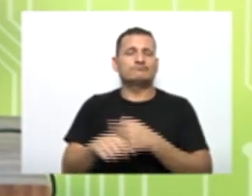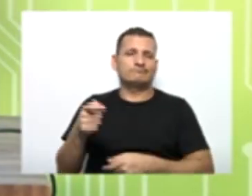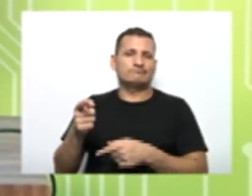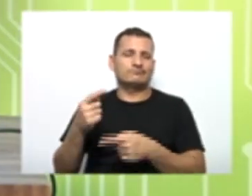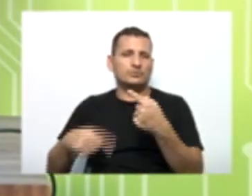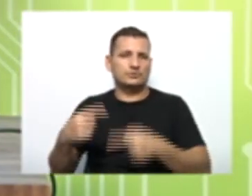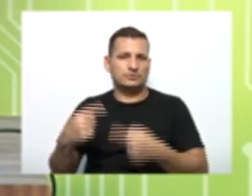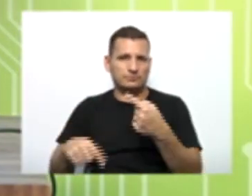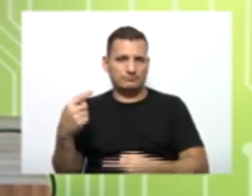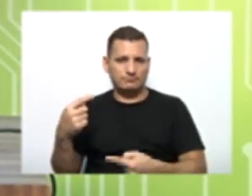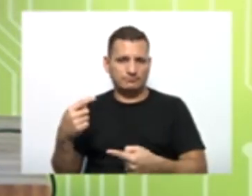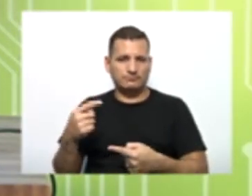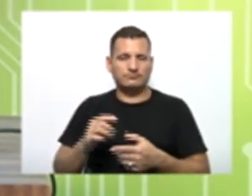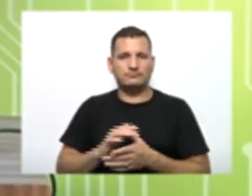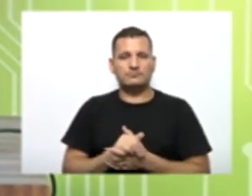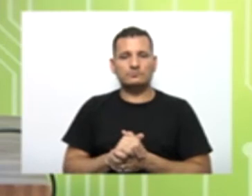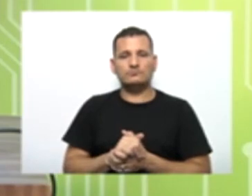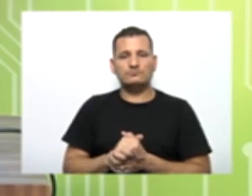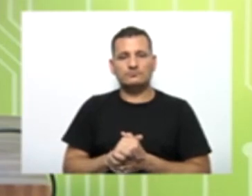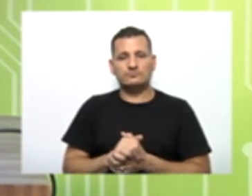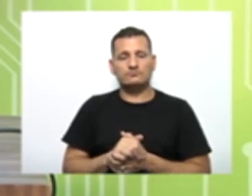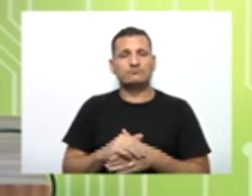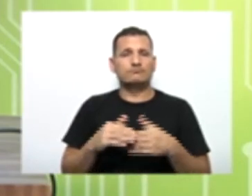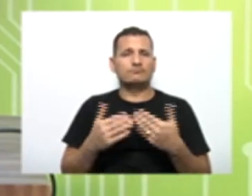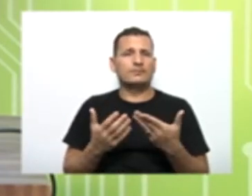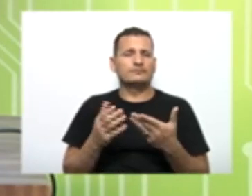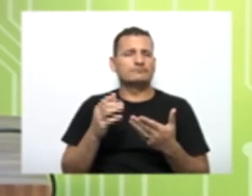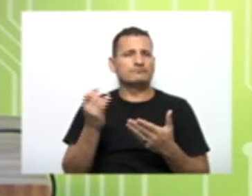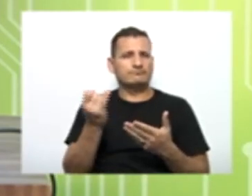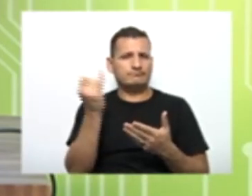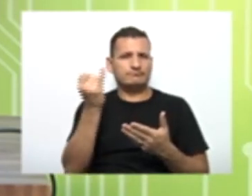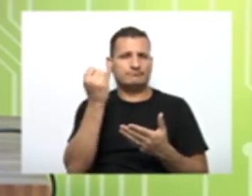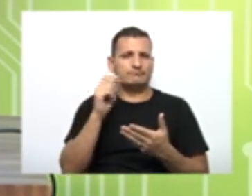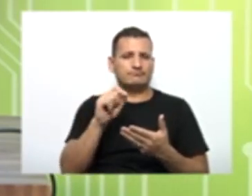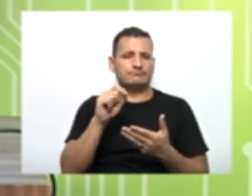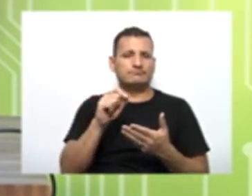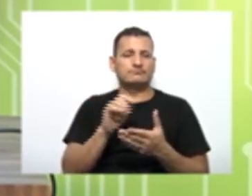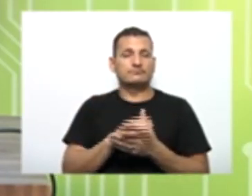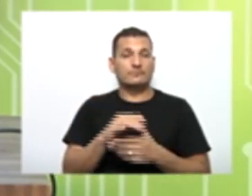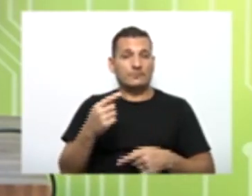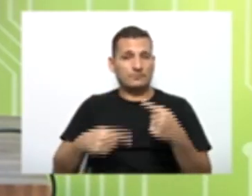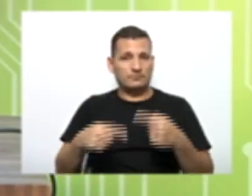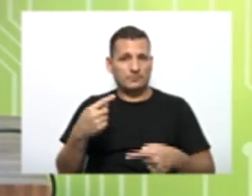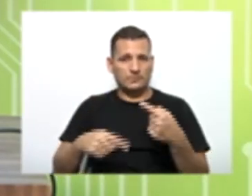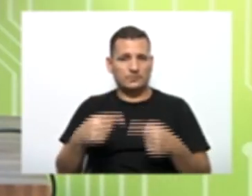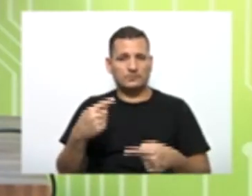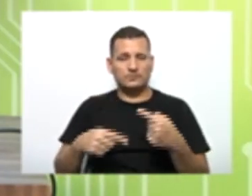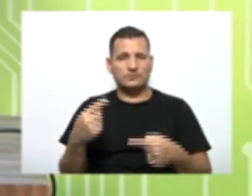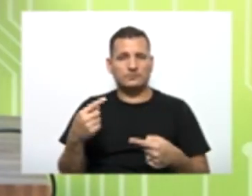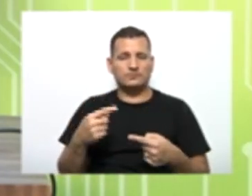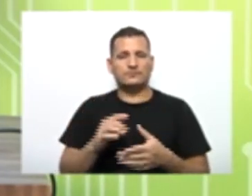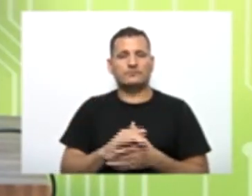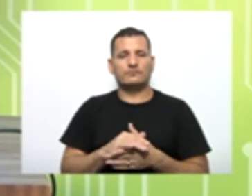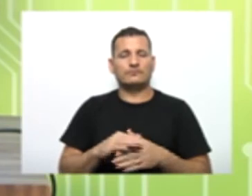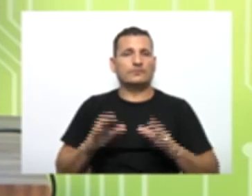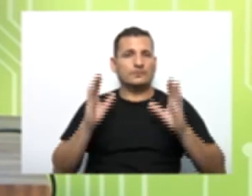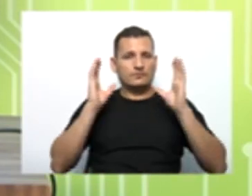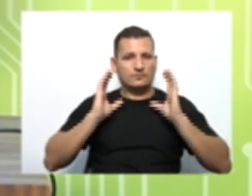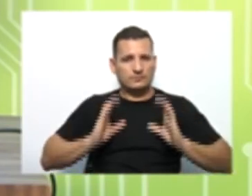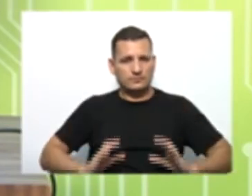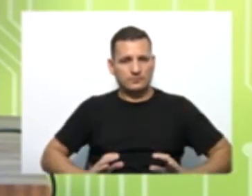Estado, ou seja, do cidadão não ter o seu direito violado pelo Estado. Isso não significava que esse